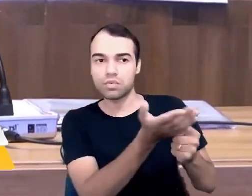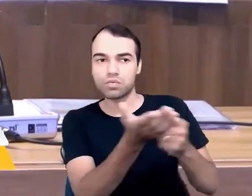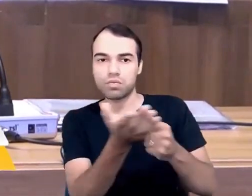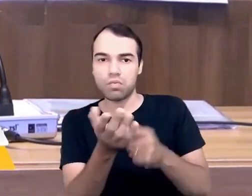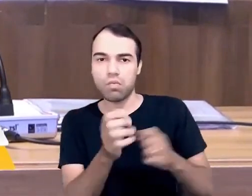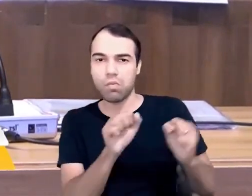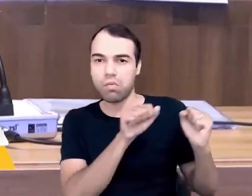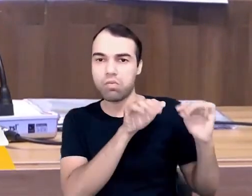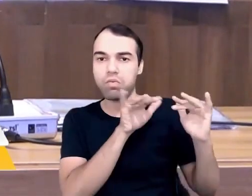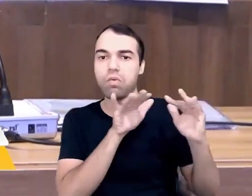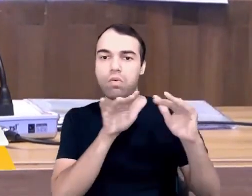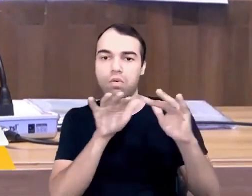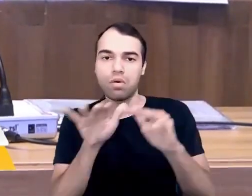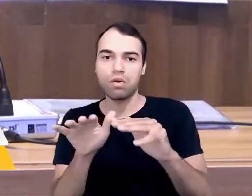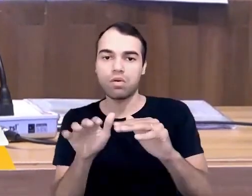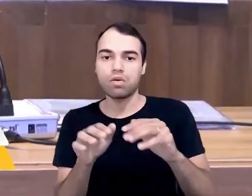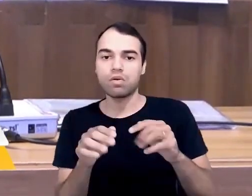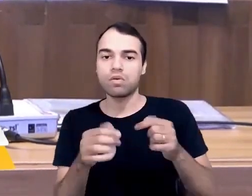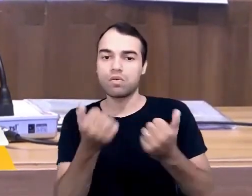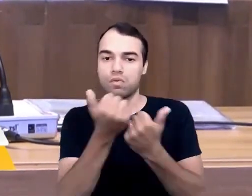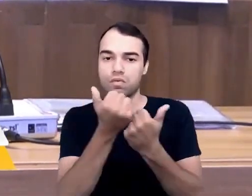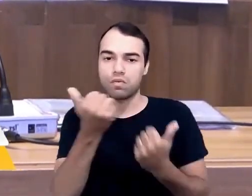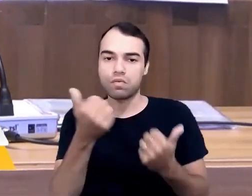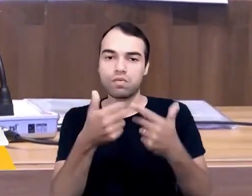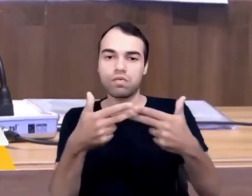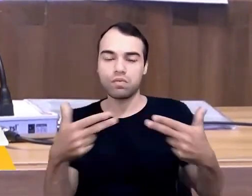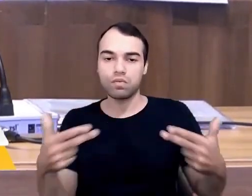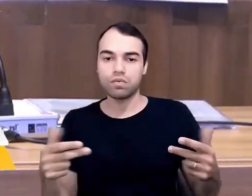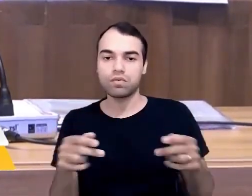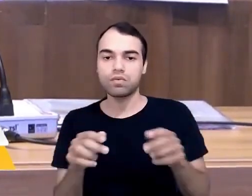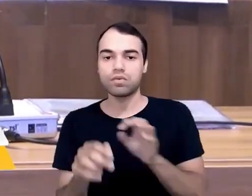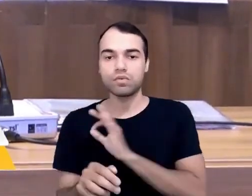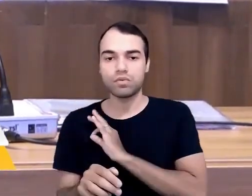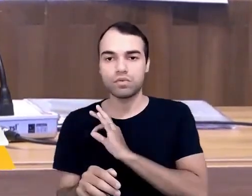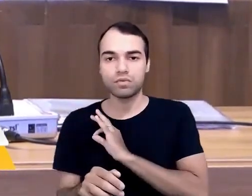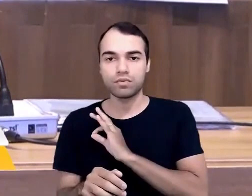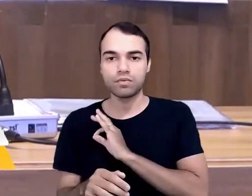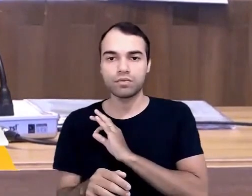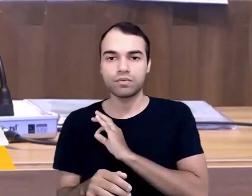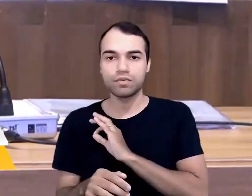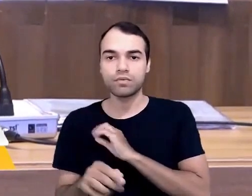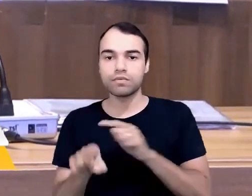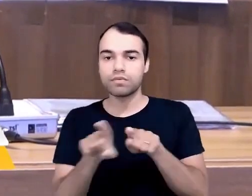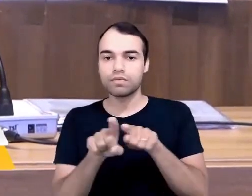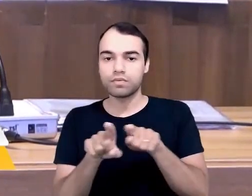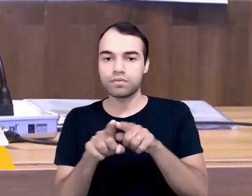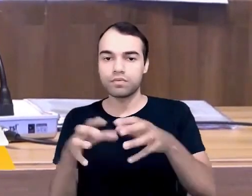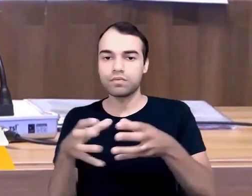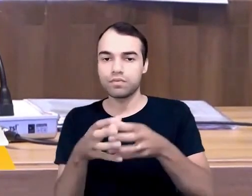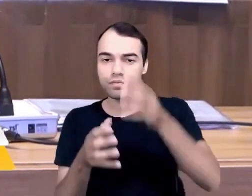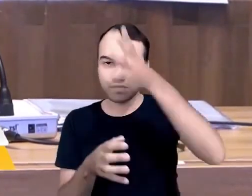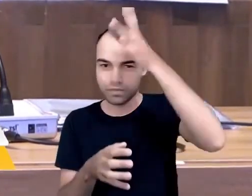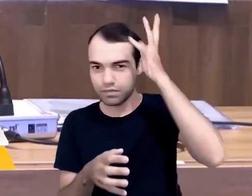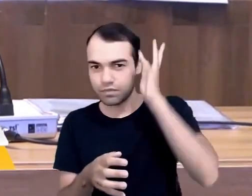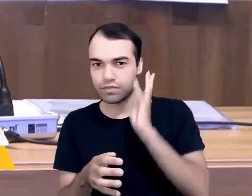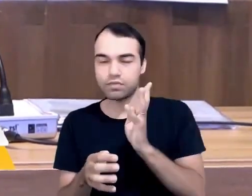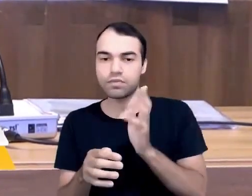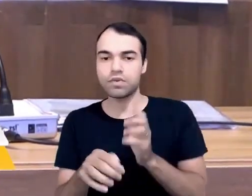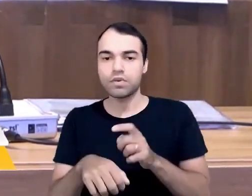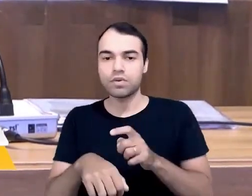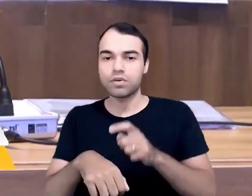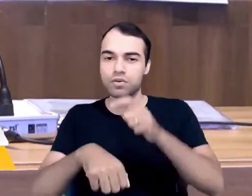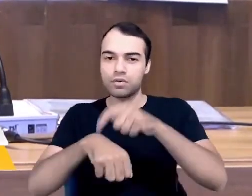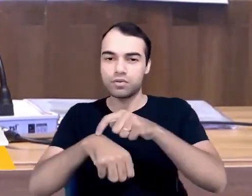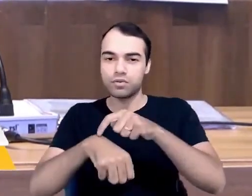DF Legal, com apoiadores, Polícia Civil, Corpo de Bombeiros, e foi concentrada na Rainha da Paz por volta de 5h30, 6h da